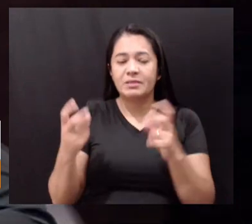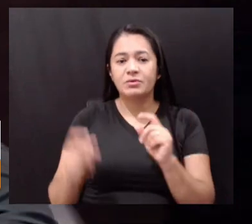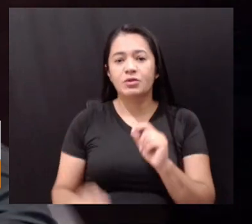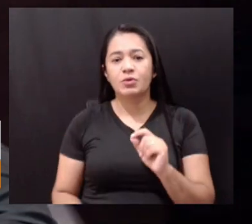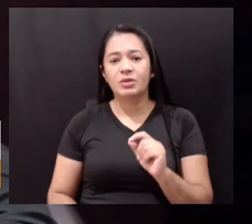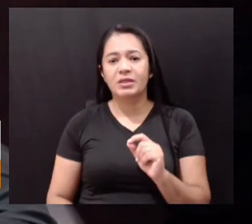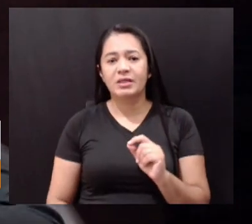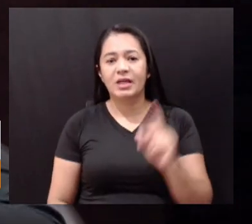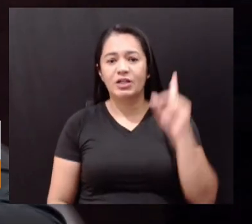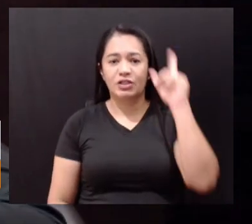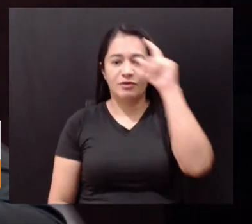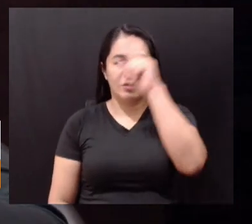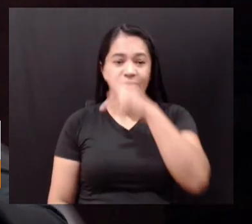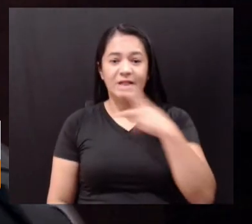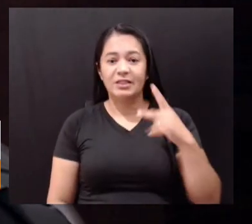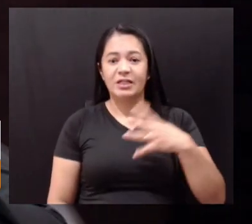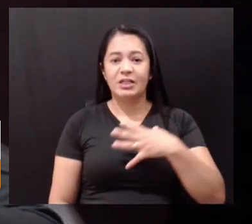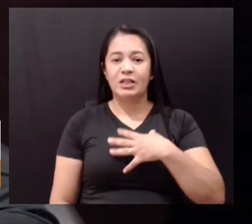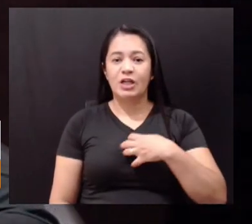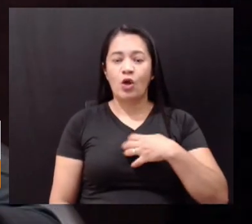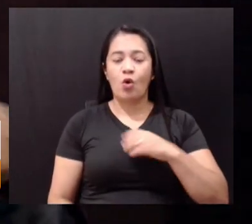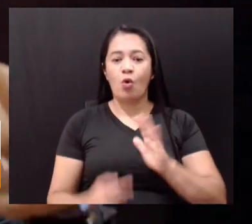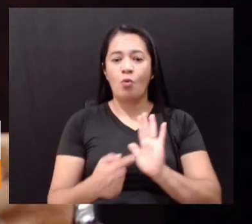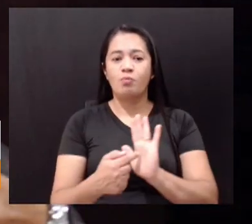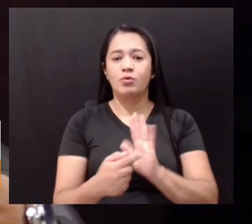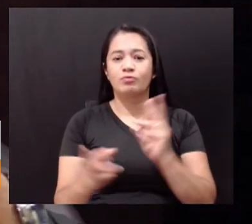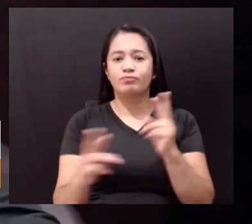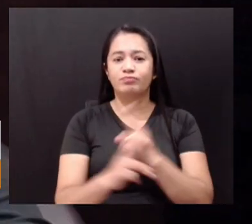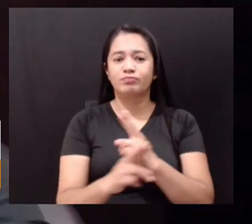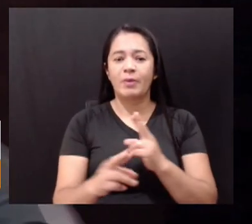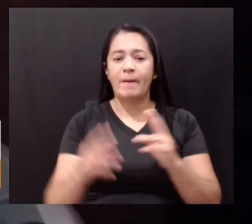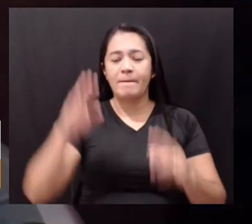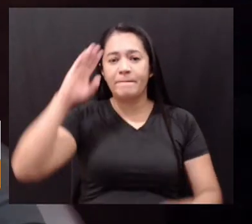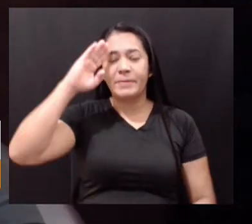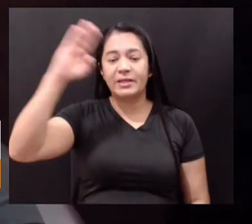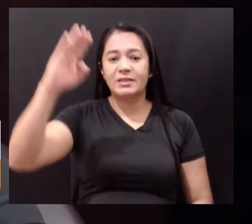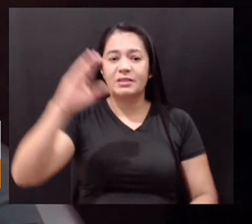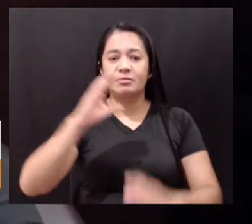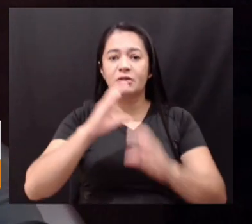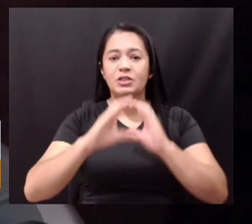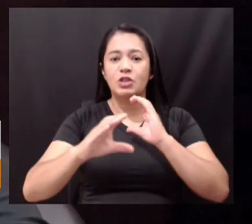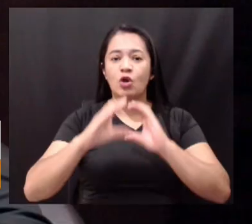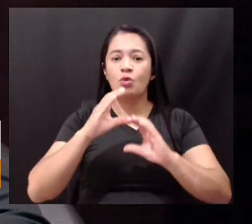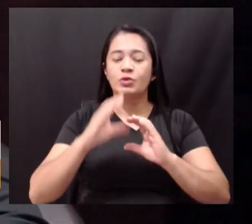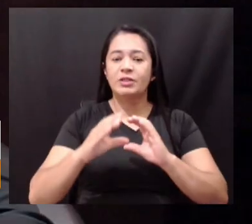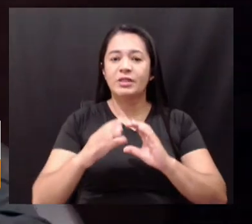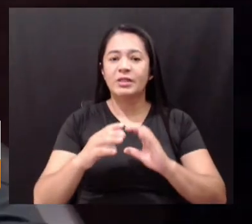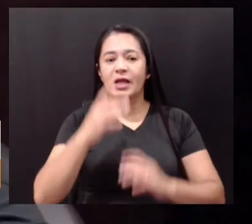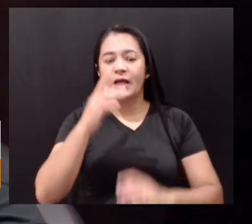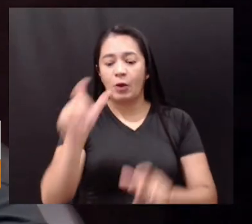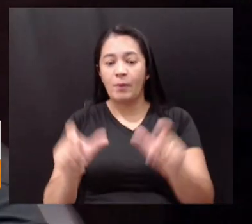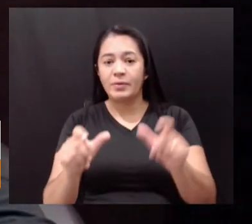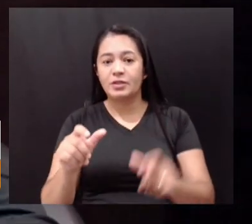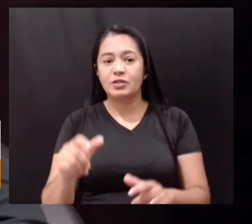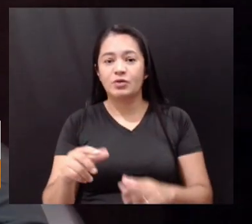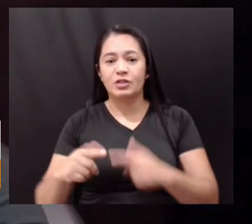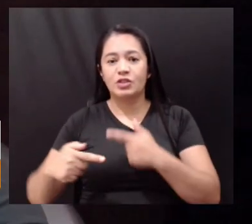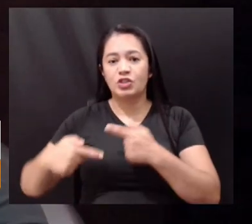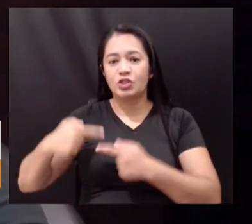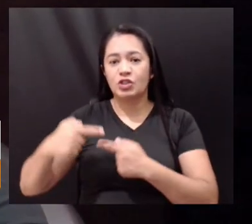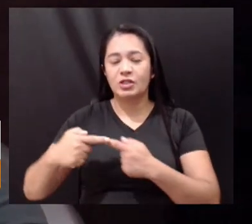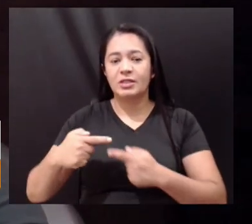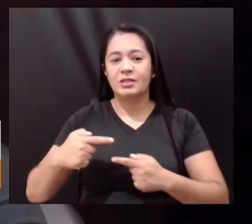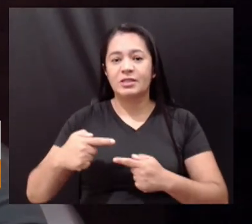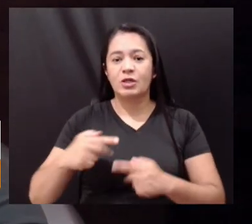relação ao comportamento, para principalmente se comunicar com pessoas de diferentes gerações, mas eu acho que isso não é exclusivo da geração Z,